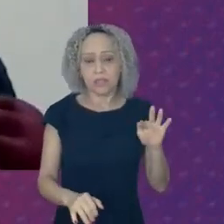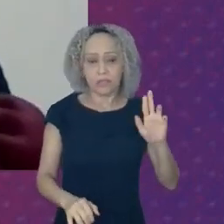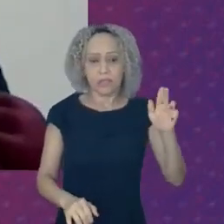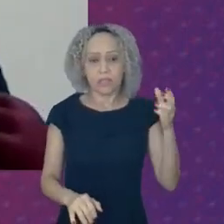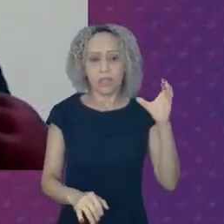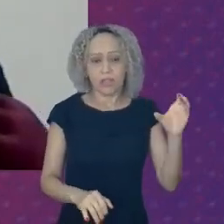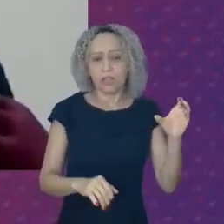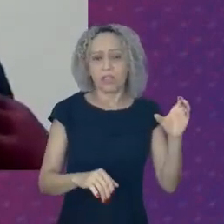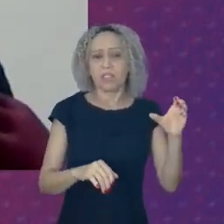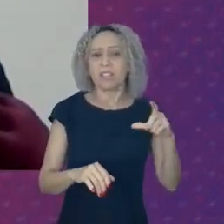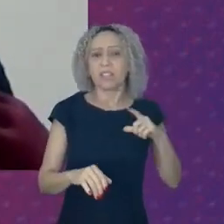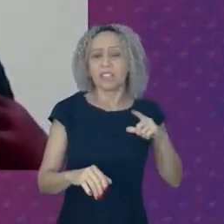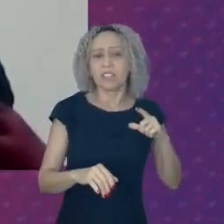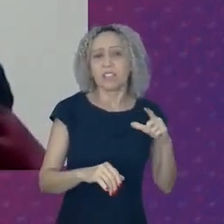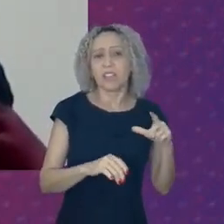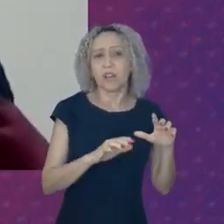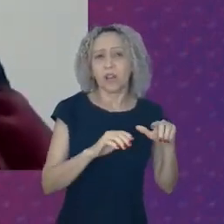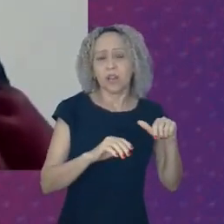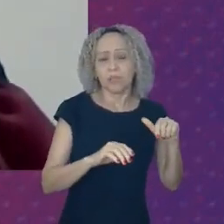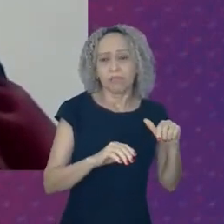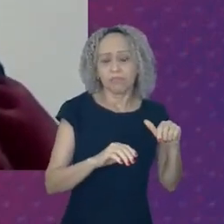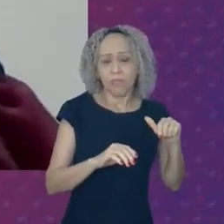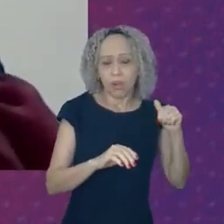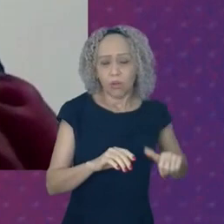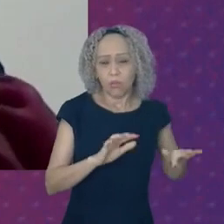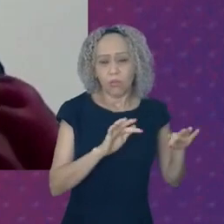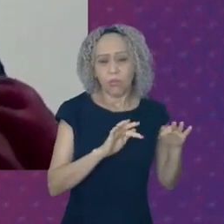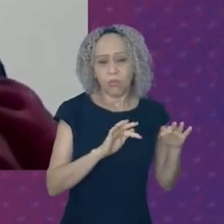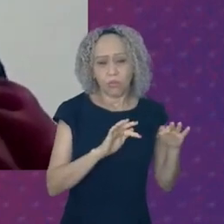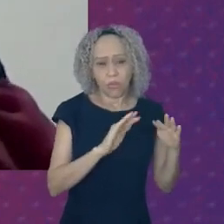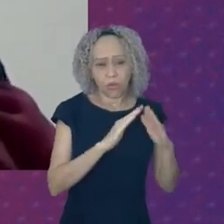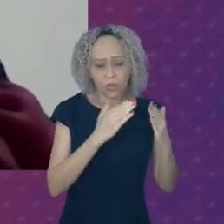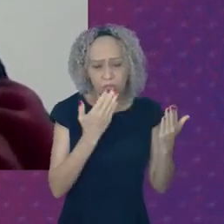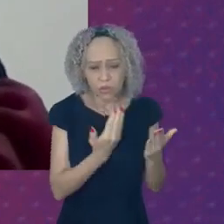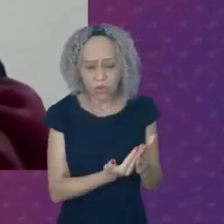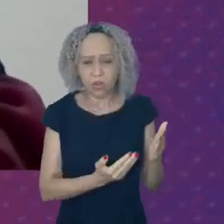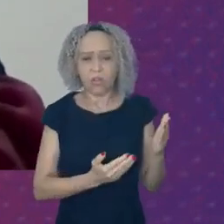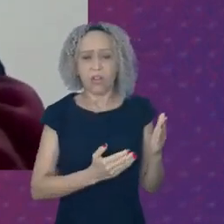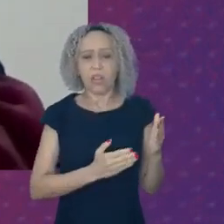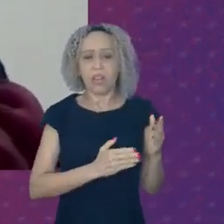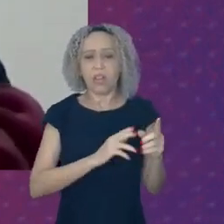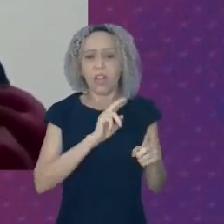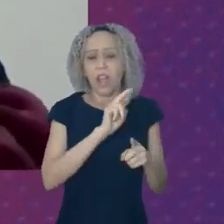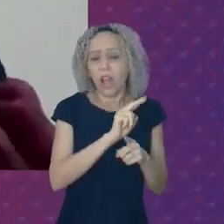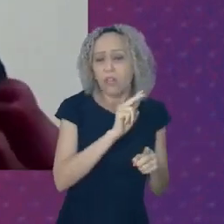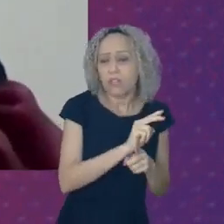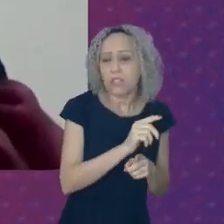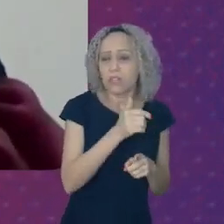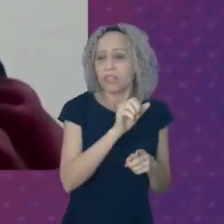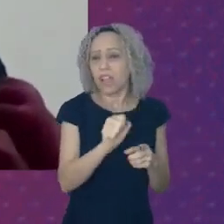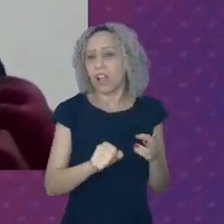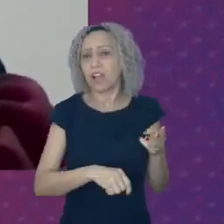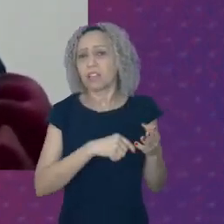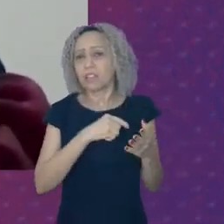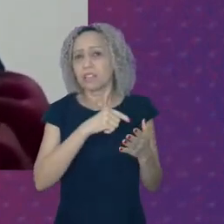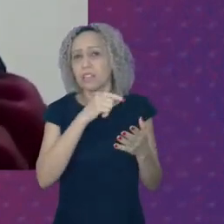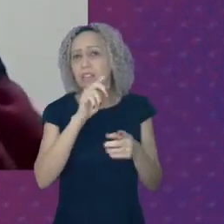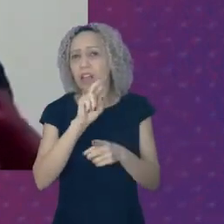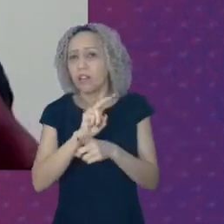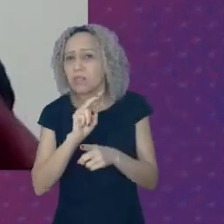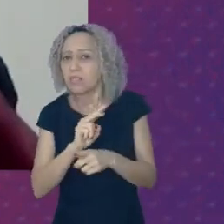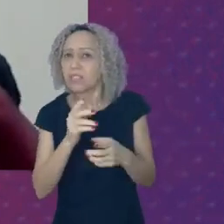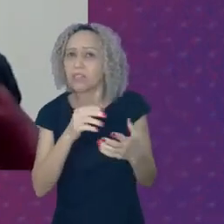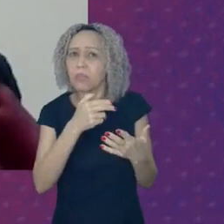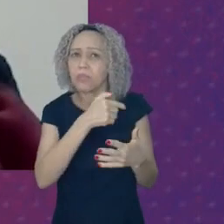Alimentação, Auxílio Gás, e aí a intenção do governo Lula, naquele momento, era de fato fazer uma unificação